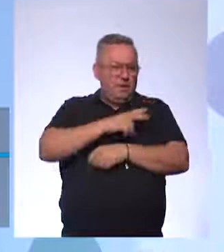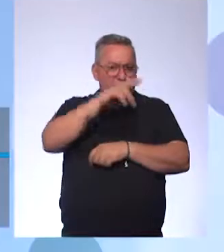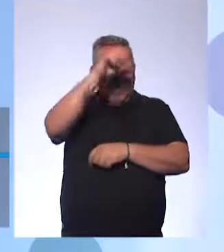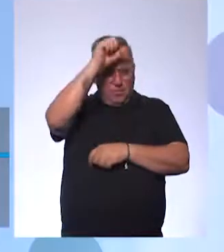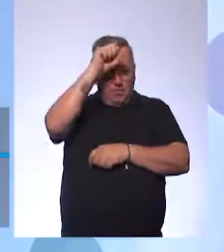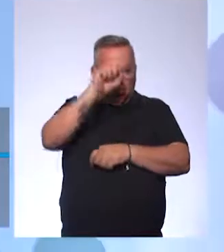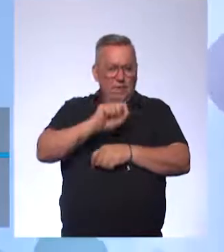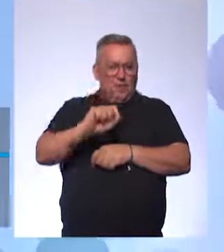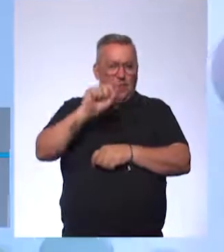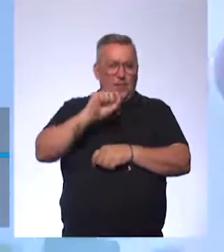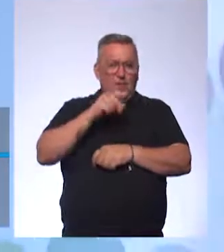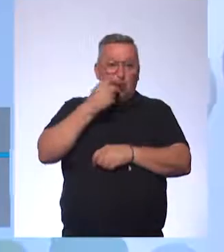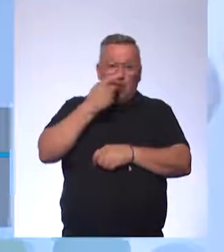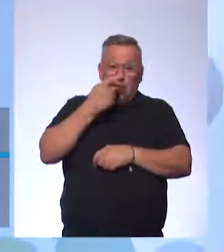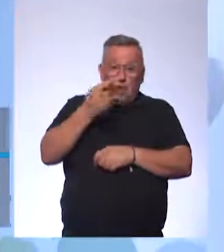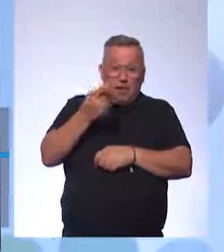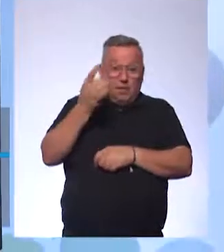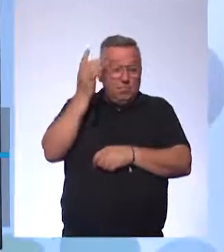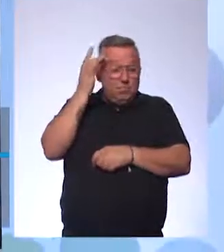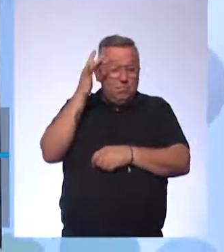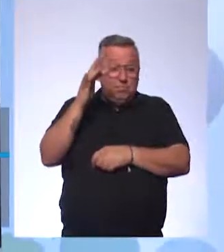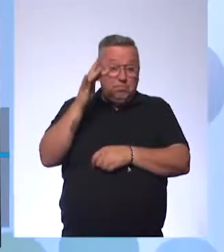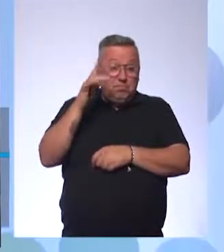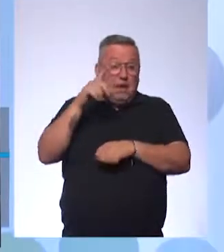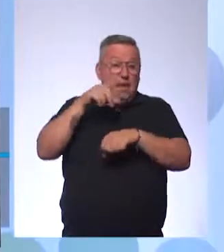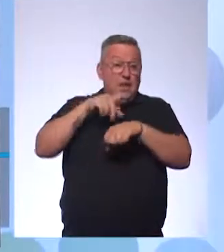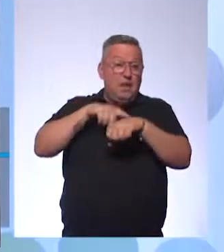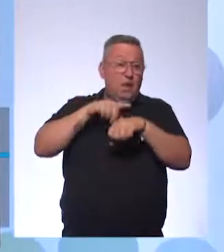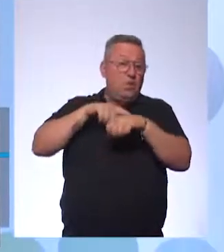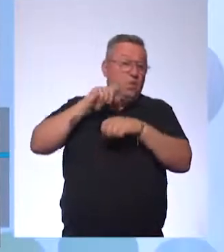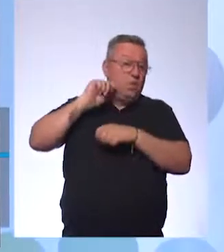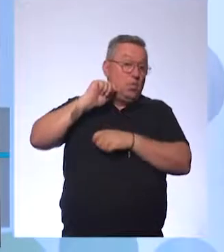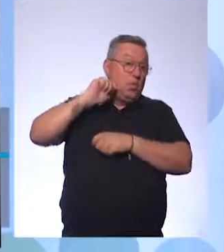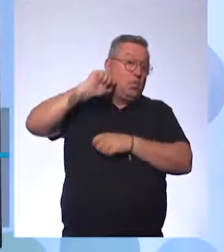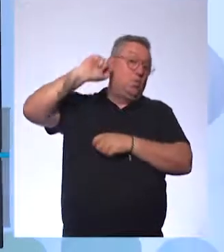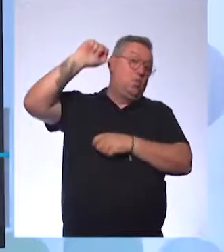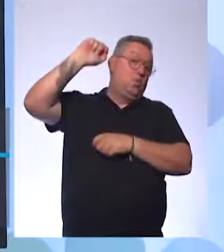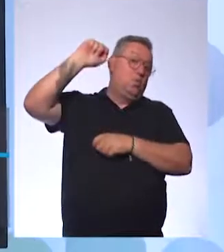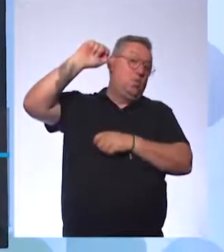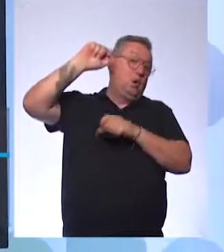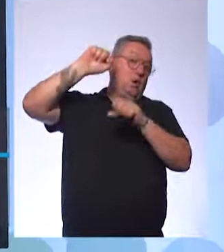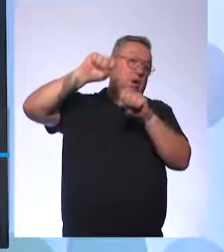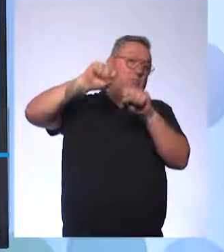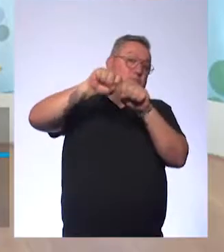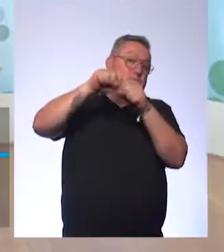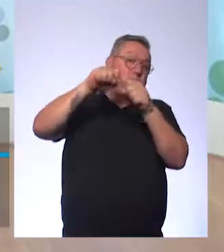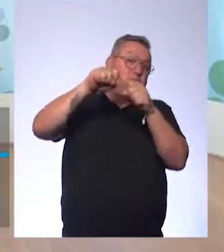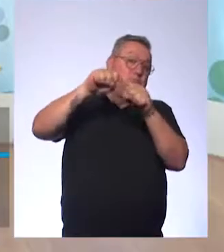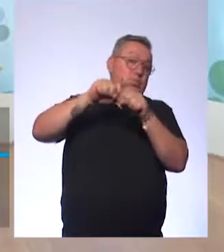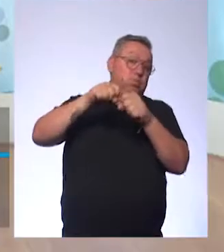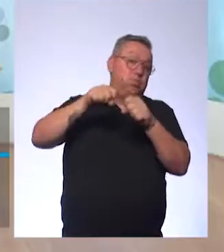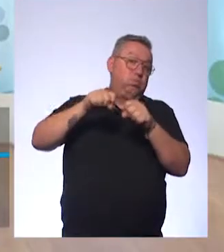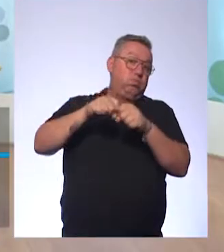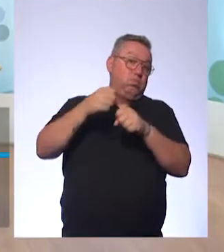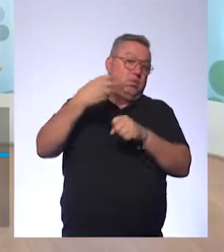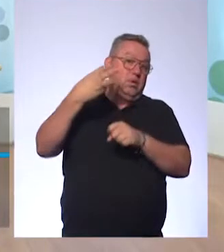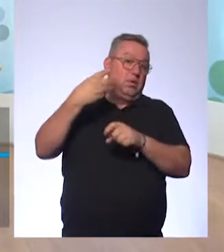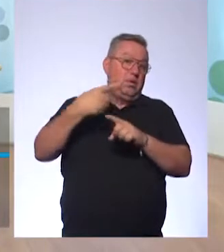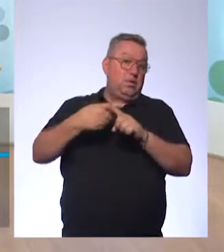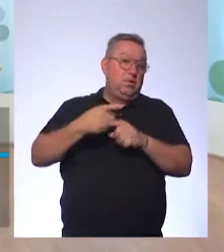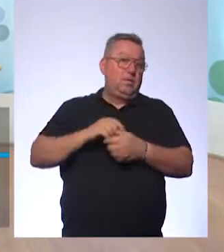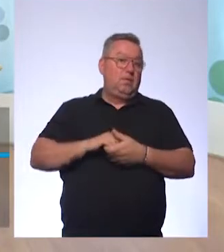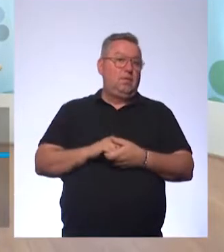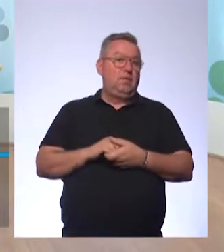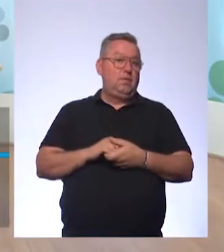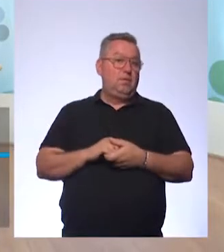aprende. Dizem que na hora do enforcamento do Chaguinha, a corda estourou 3 vezes.